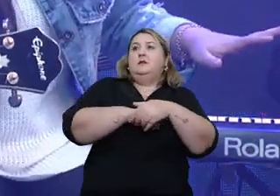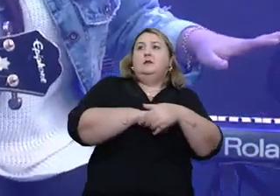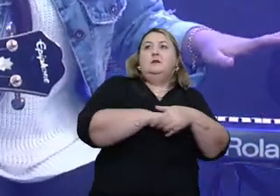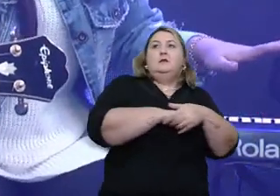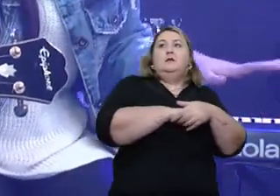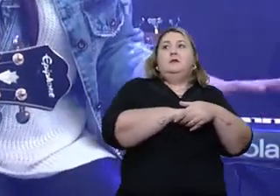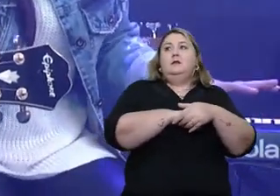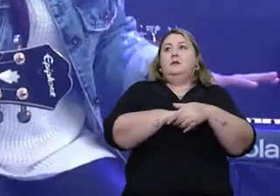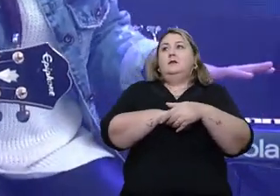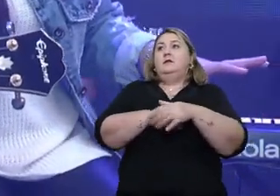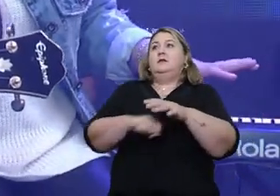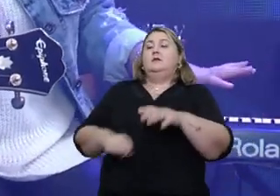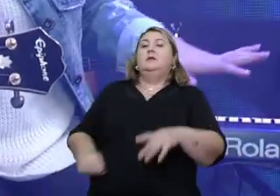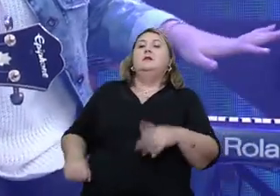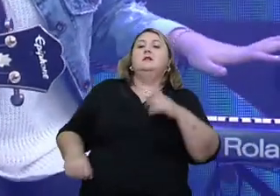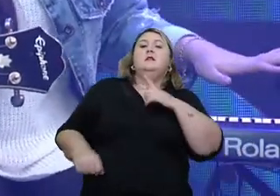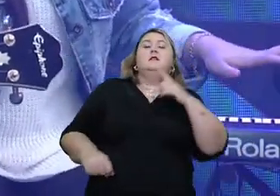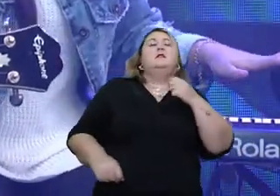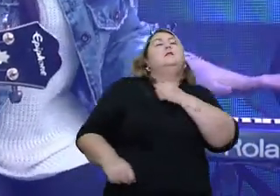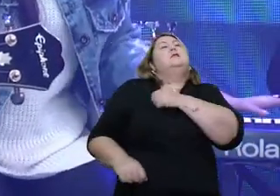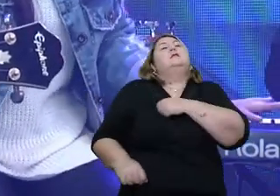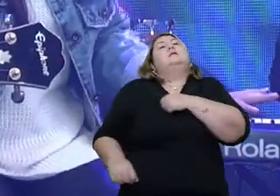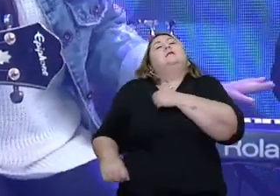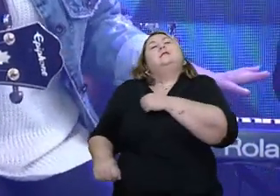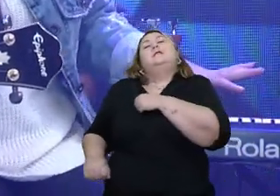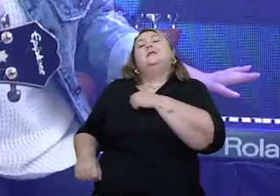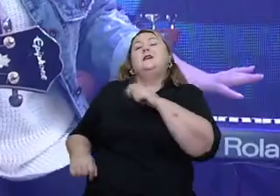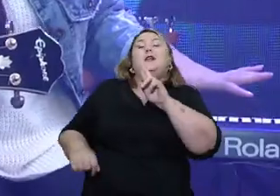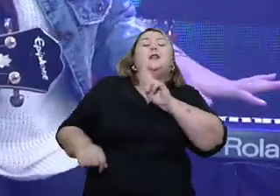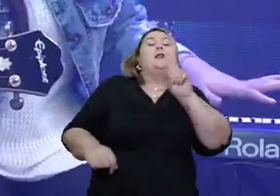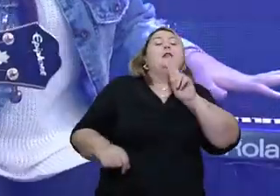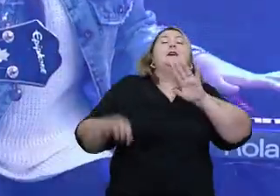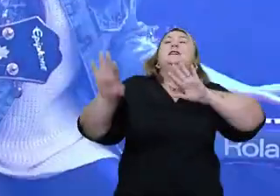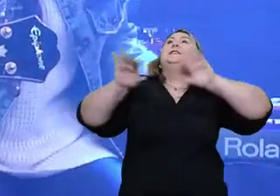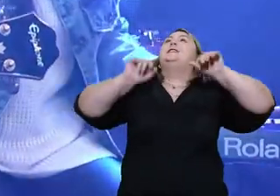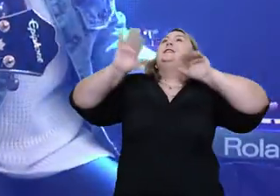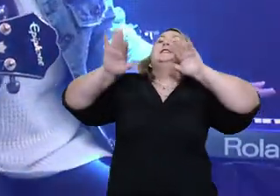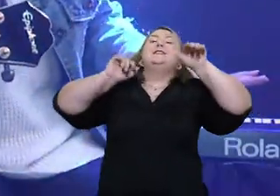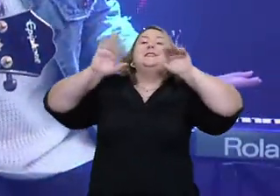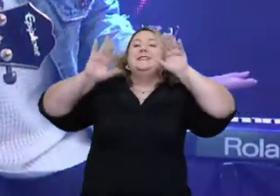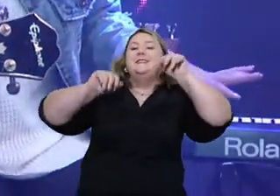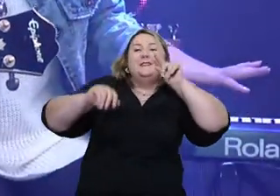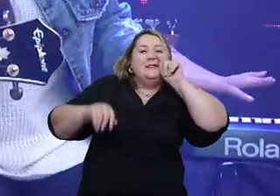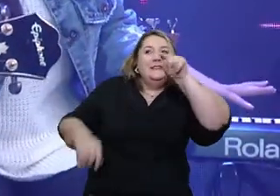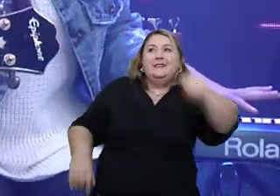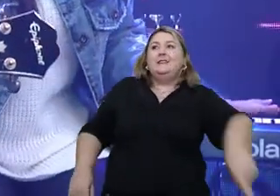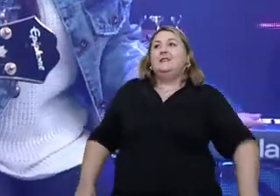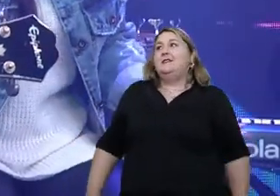fria, solidão. Saudade vai chamar.